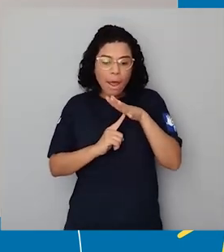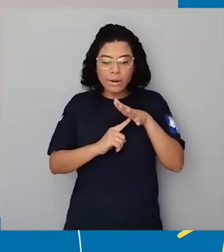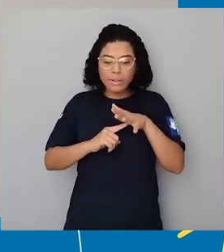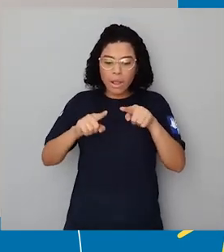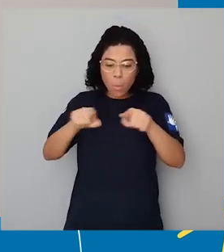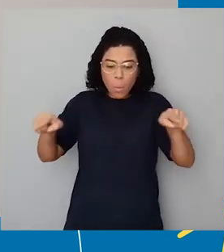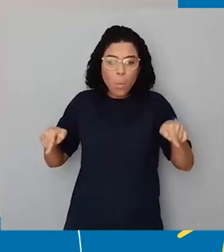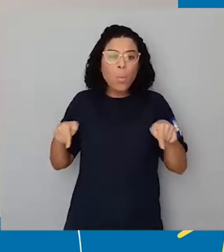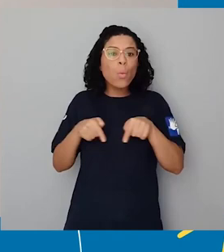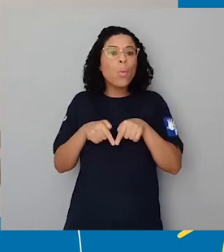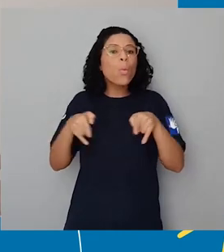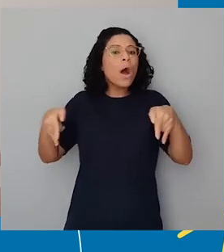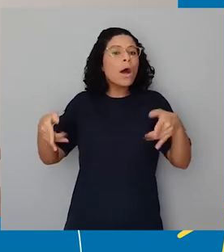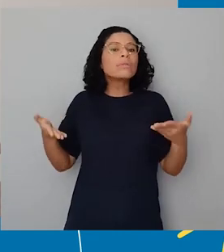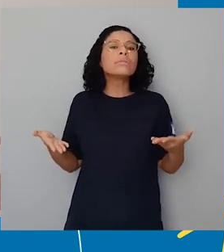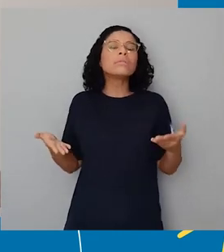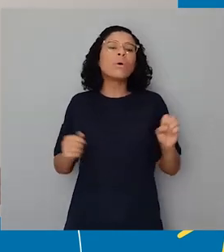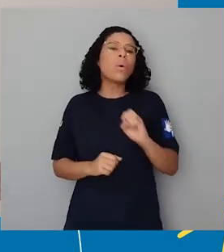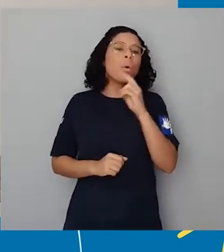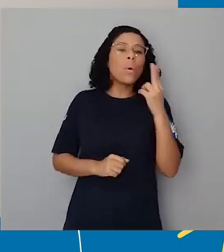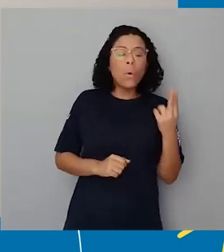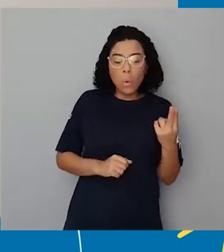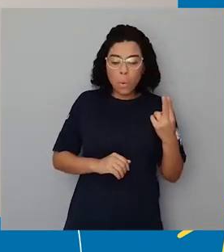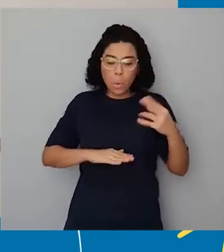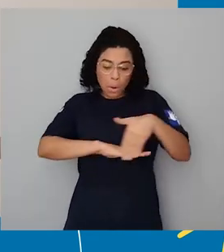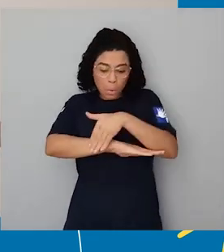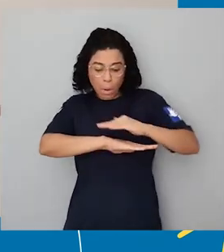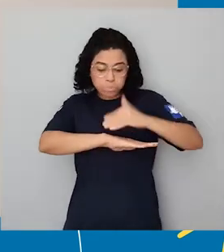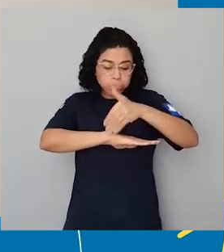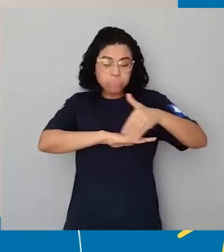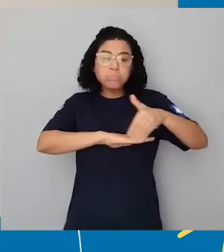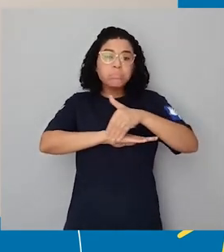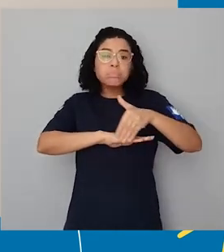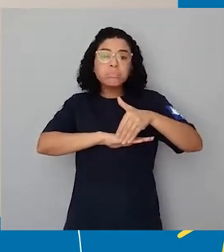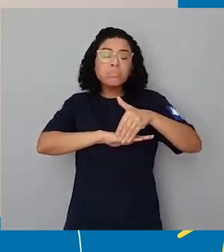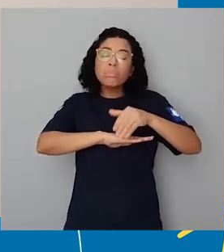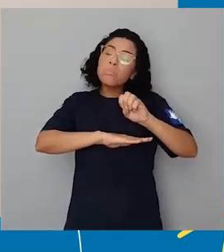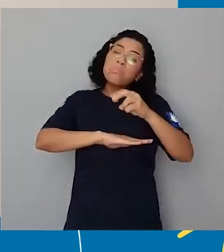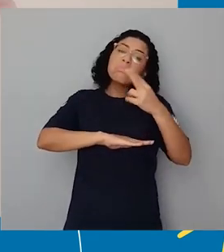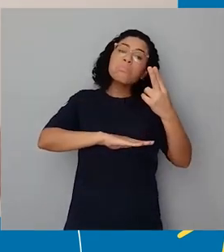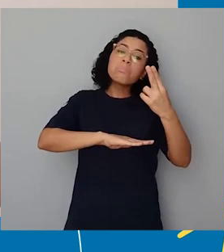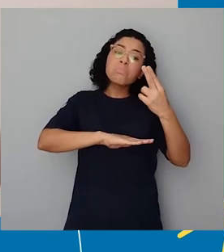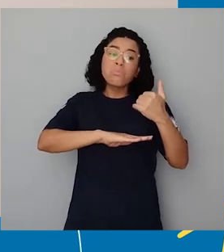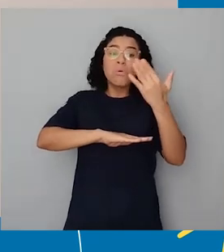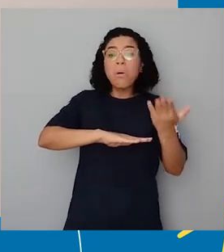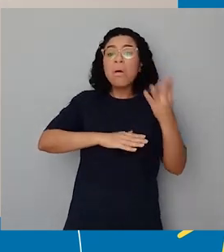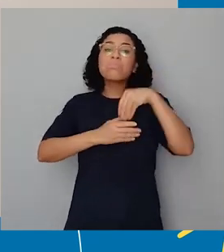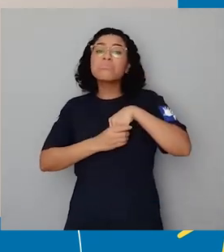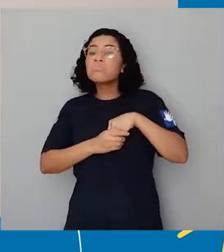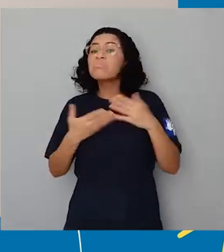quadras, calçadas, na casa, todos os lugares internos e